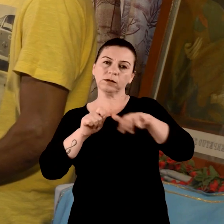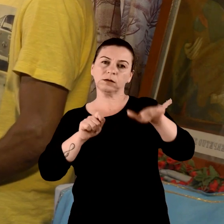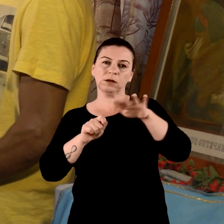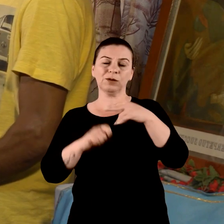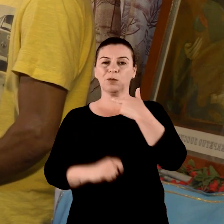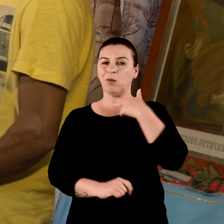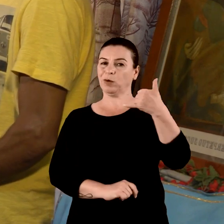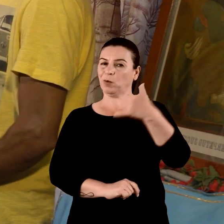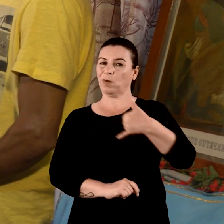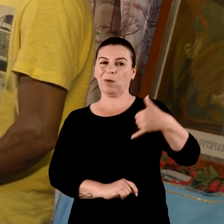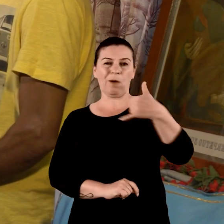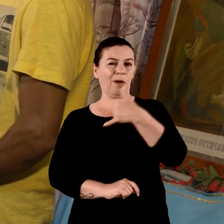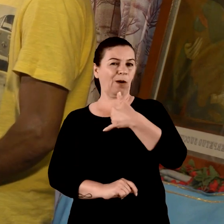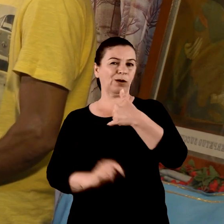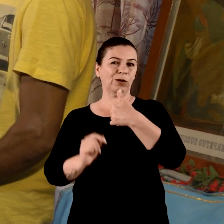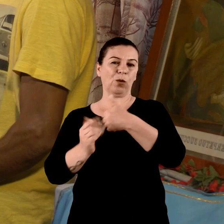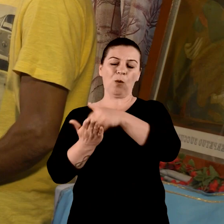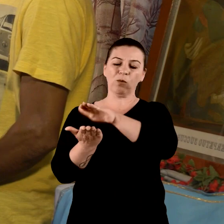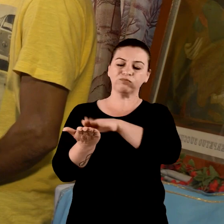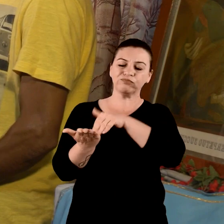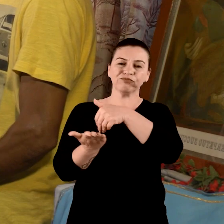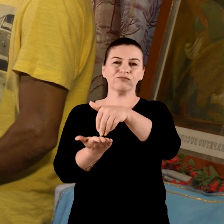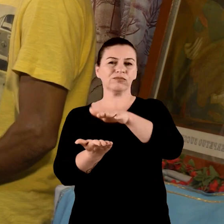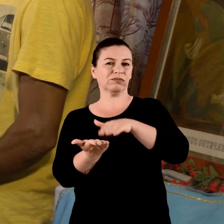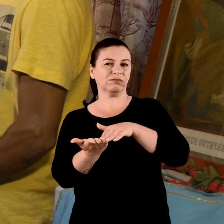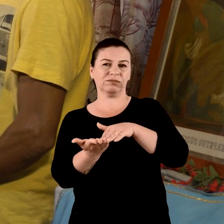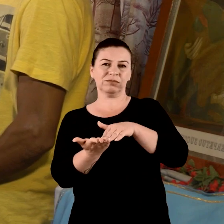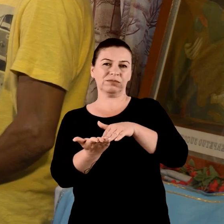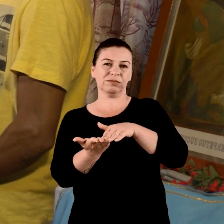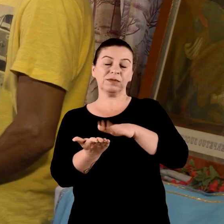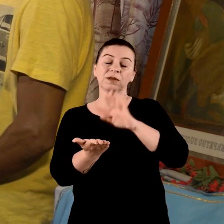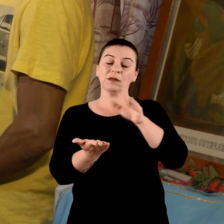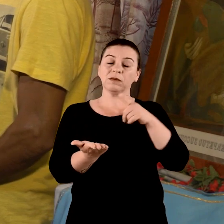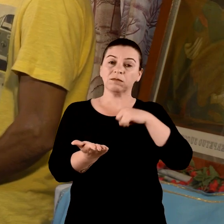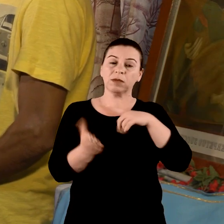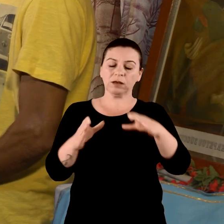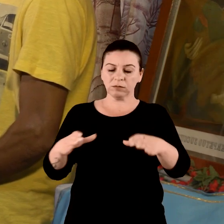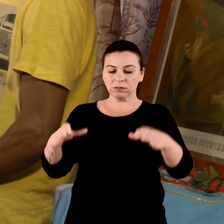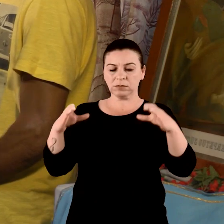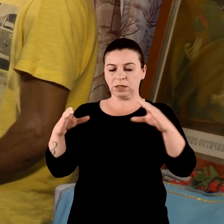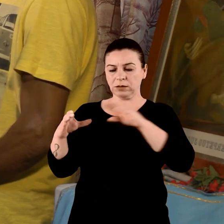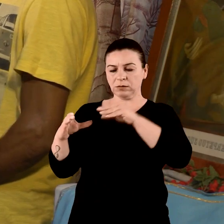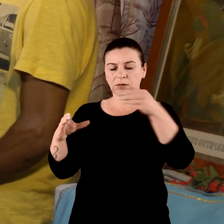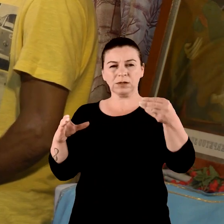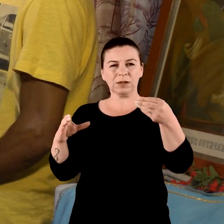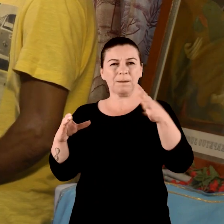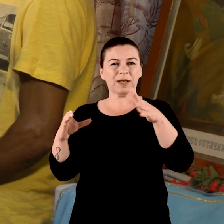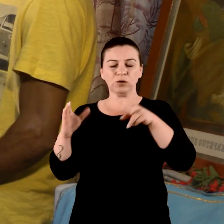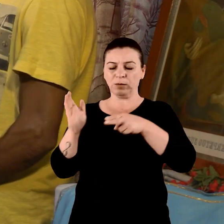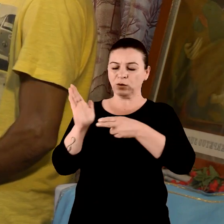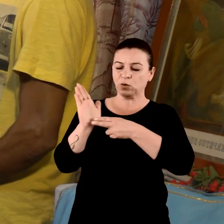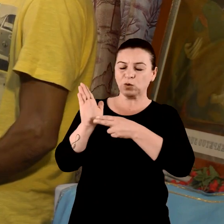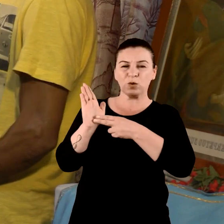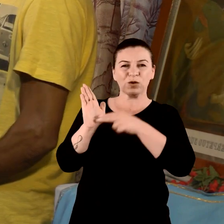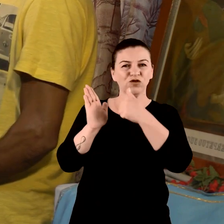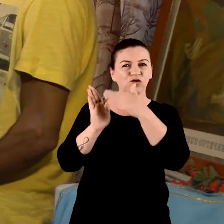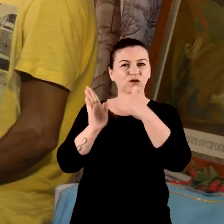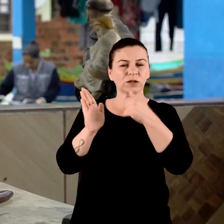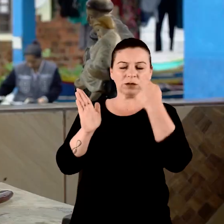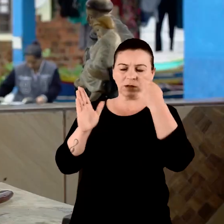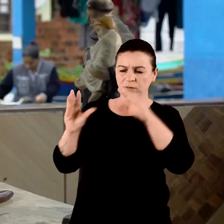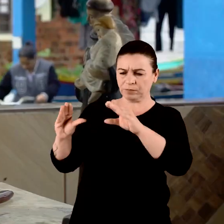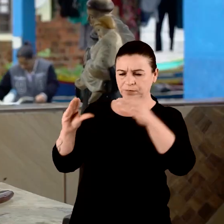dessa. Não poderia usar óleo, não poderia usar esmalte. Aí você usa um pouco, pega a lata de tinta do pescador com 2 dedos de tinta e lê